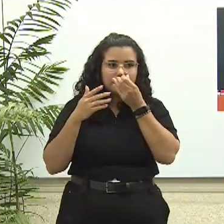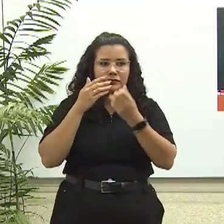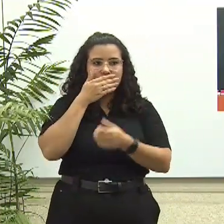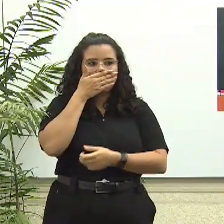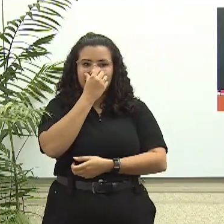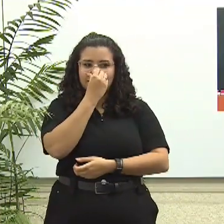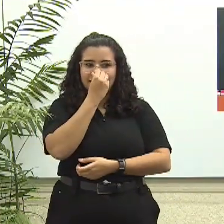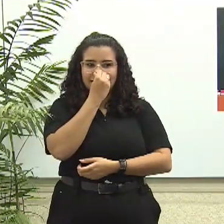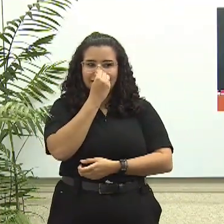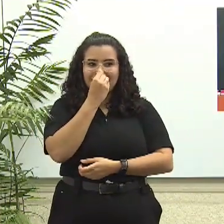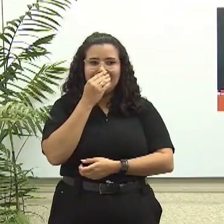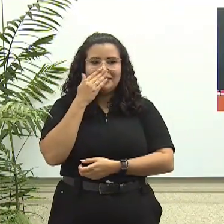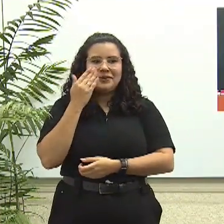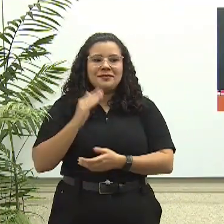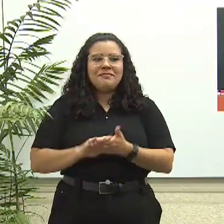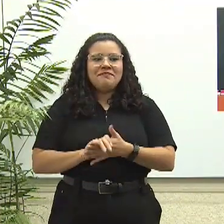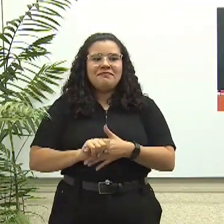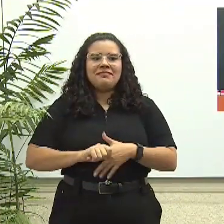gentileza